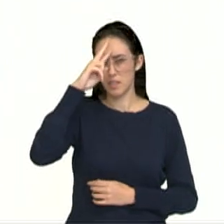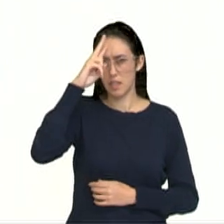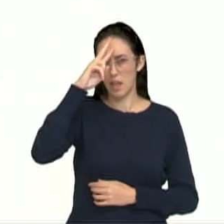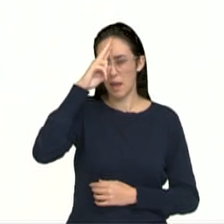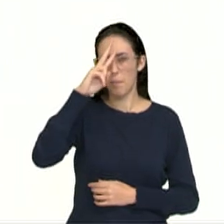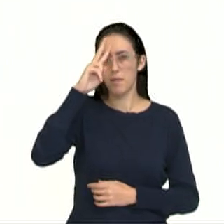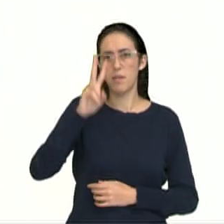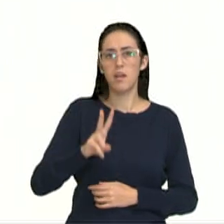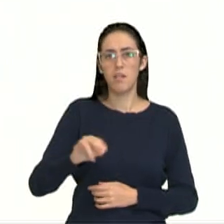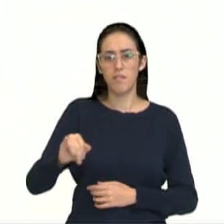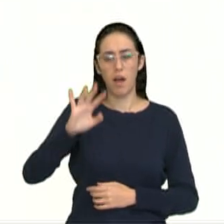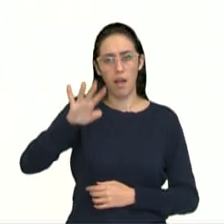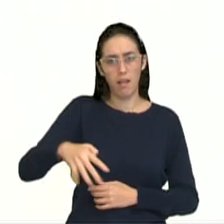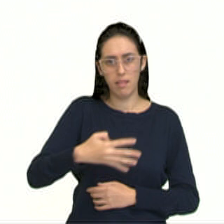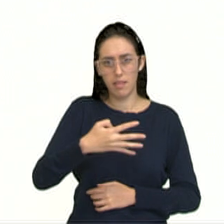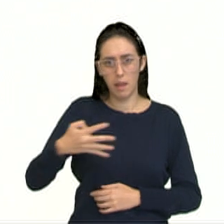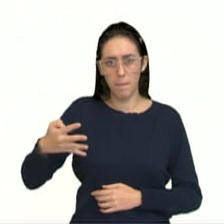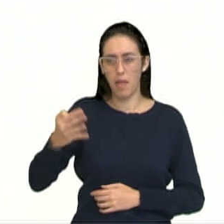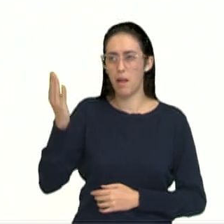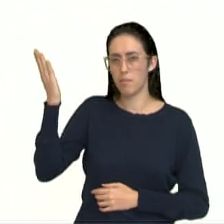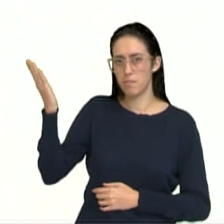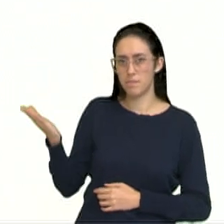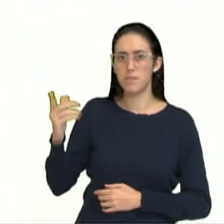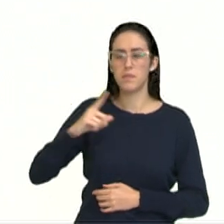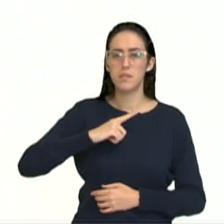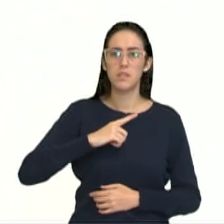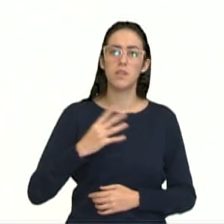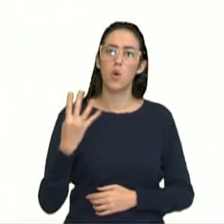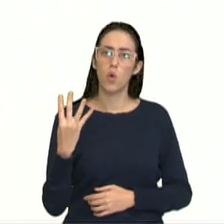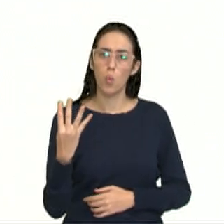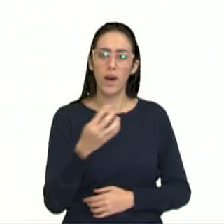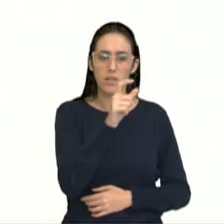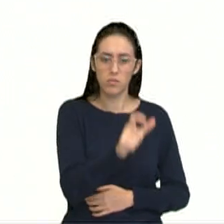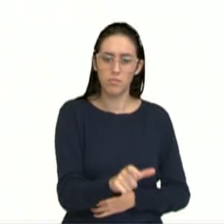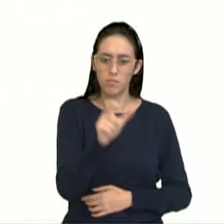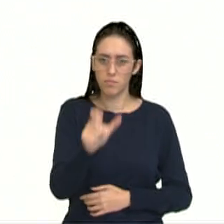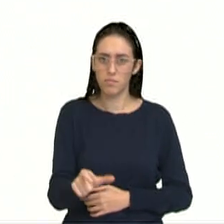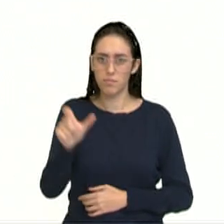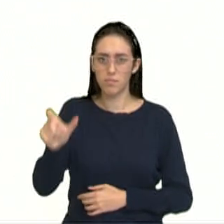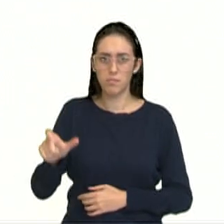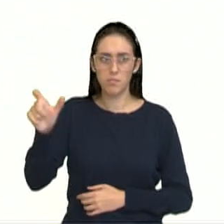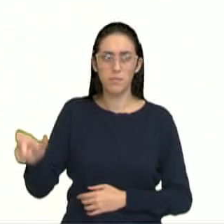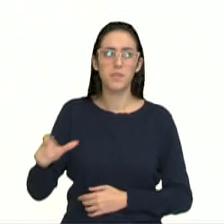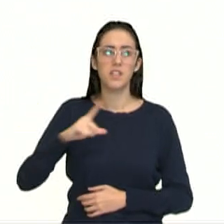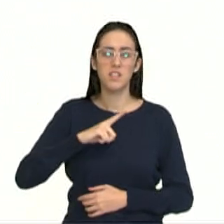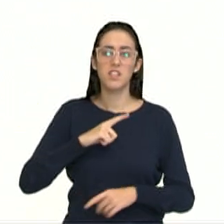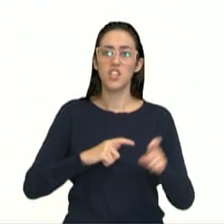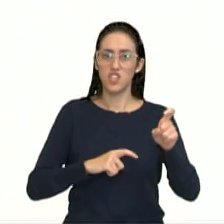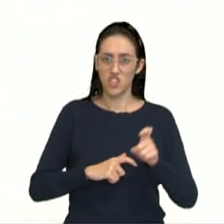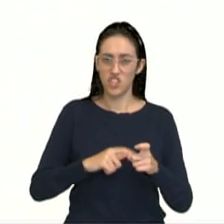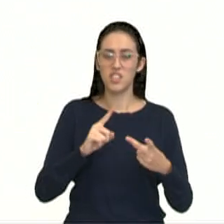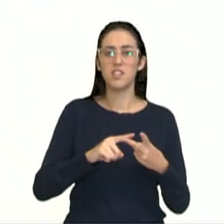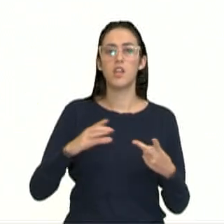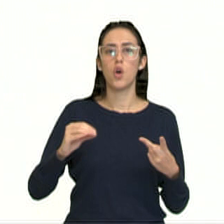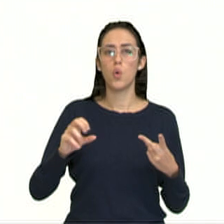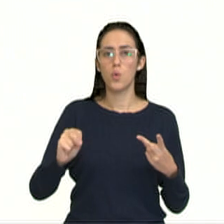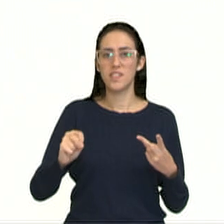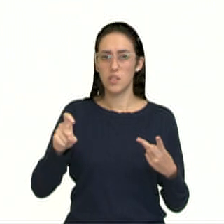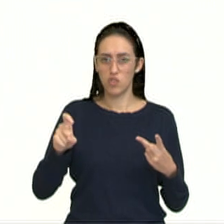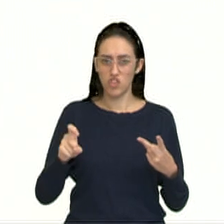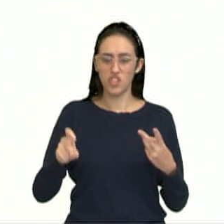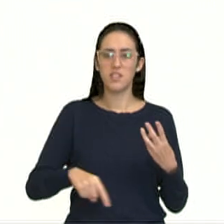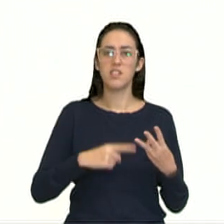fazer uma tabela com 4 colunas aqui, onde eu tenho x, cosseno de x,